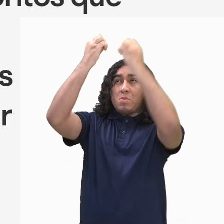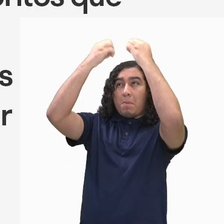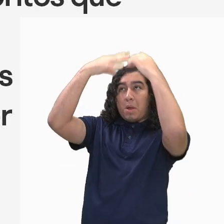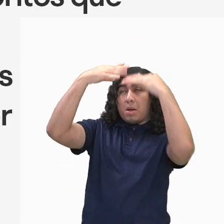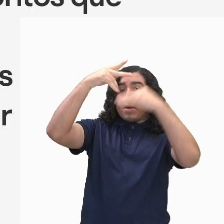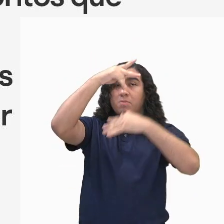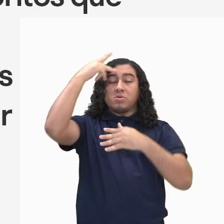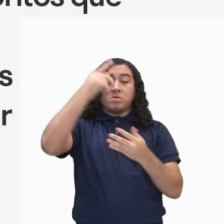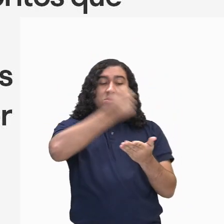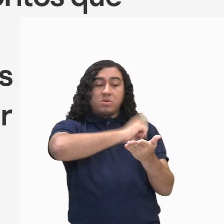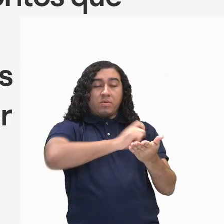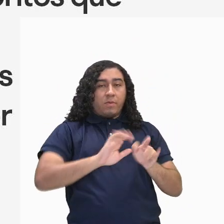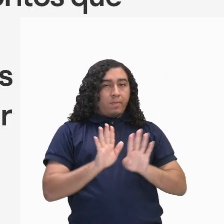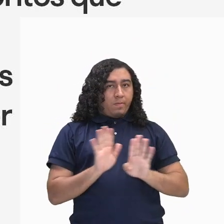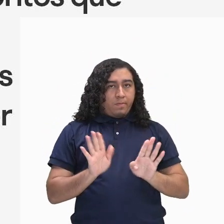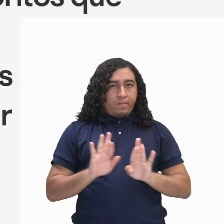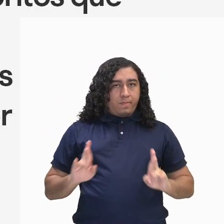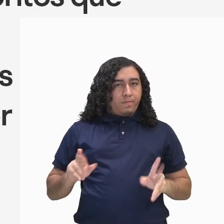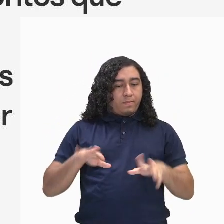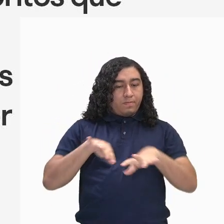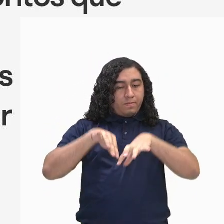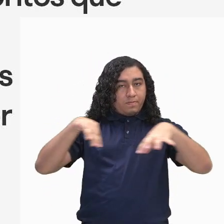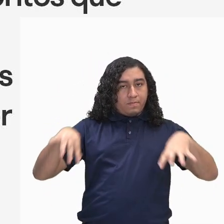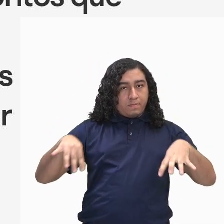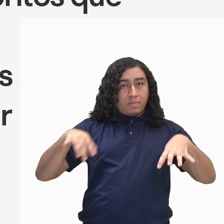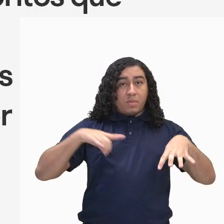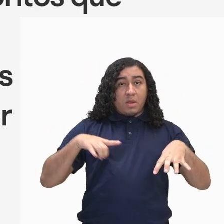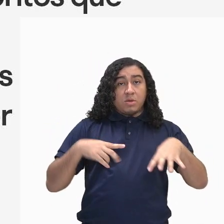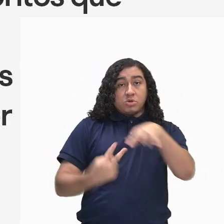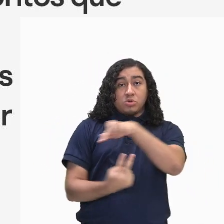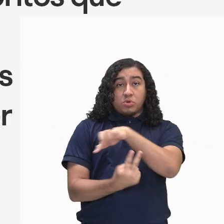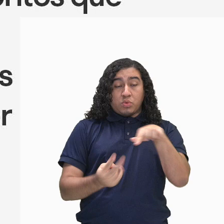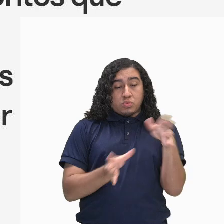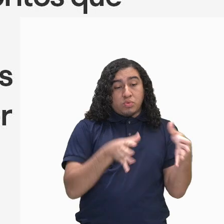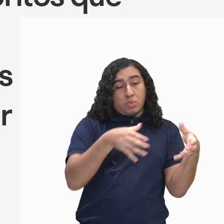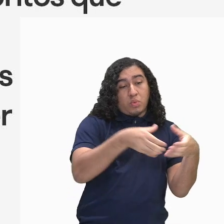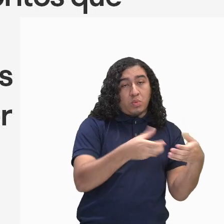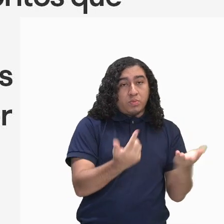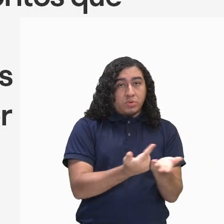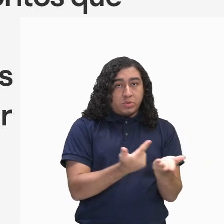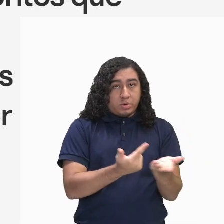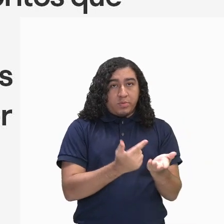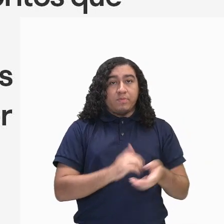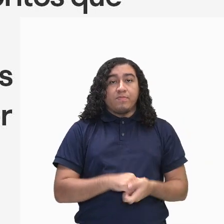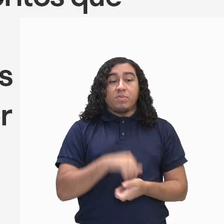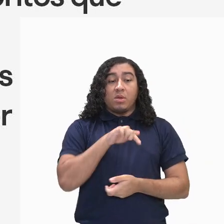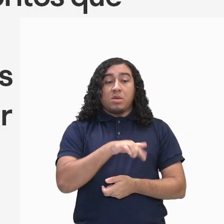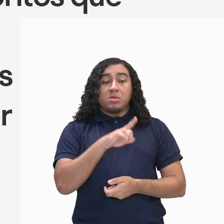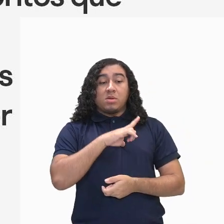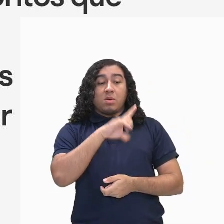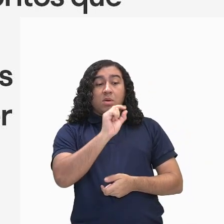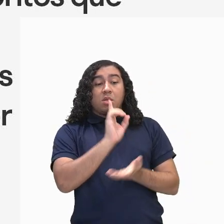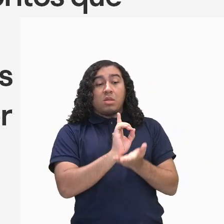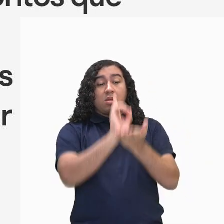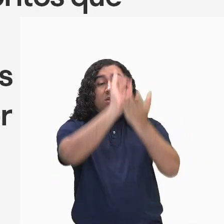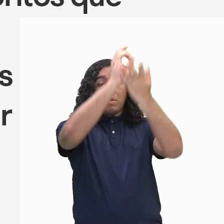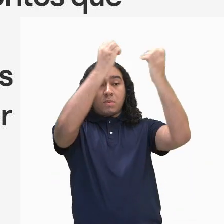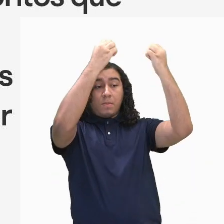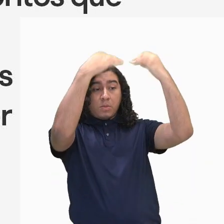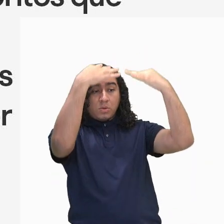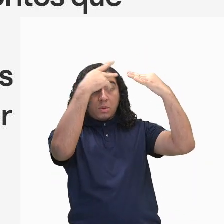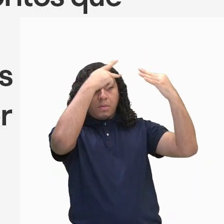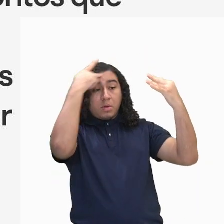Nas tradições religiosas escritas existem esses dois conjuntos de livros, os que são inspirados por Deus e os que